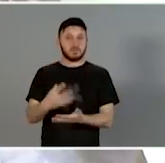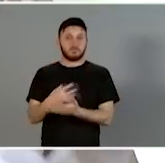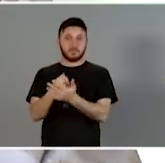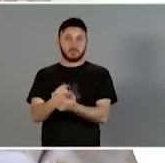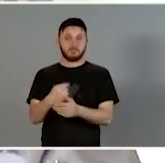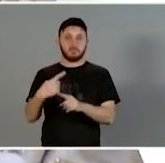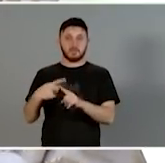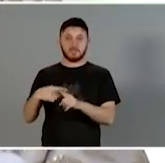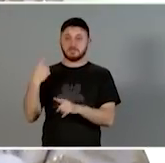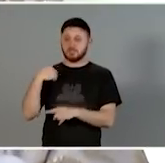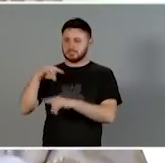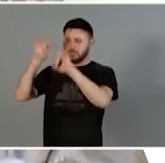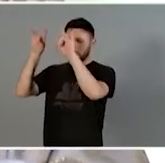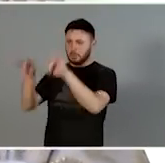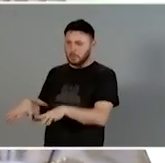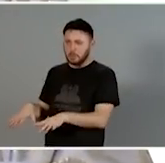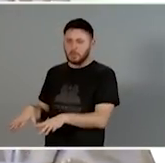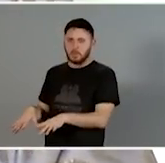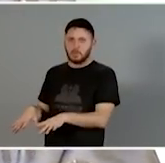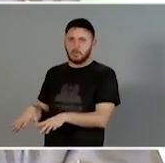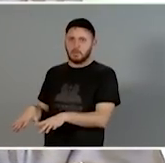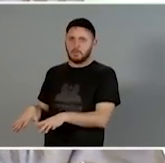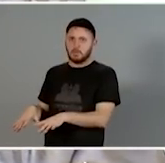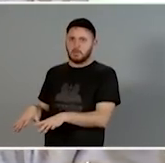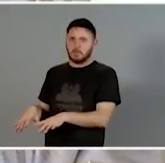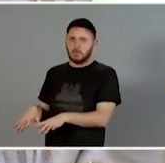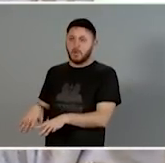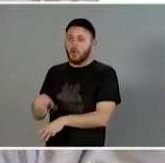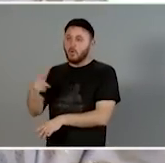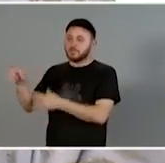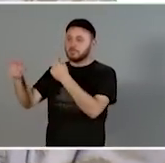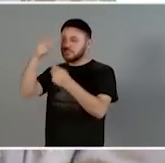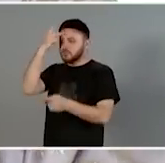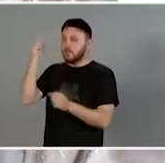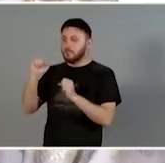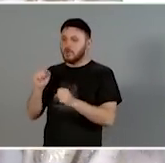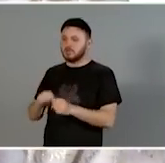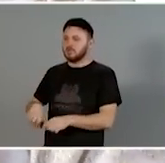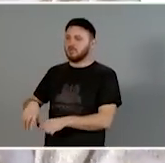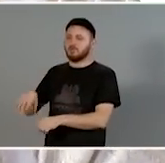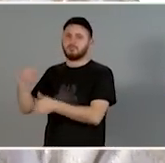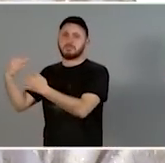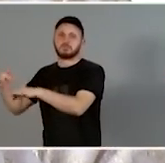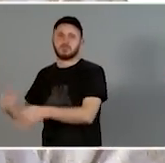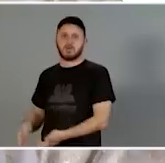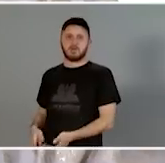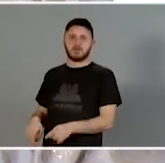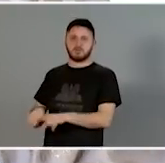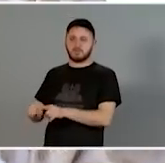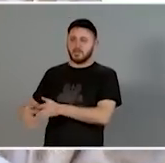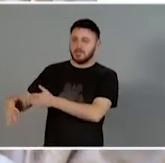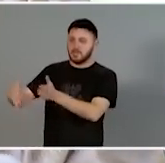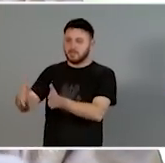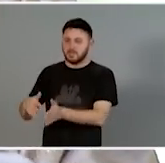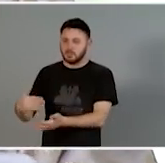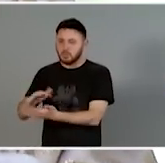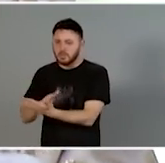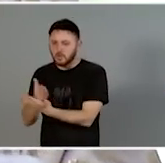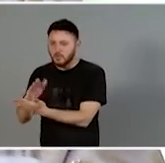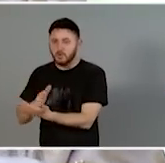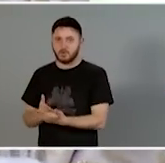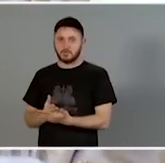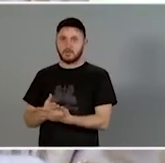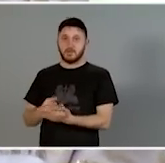lançá-lo ao chão, vai resvalar sobre um e outro, vai quebrar o caminho onde você está. Pensamos isso